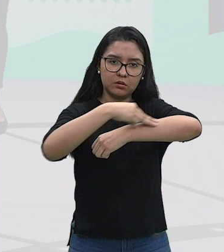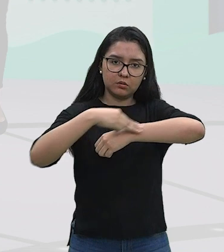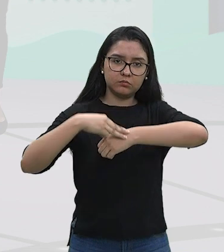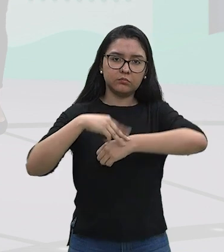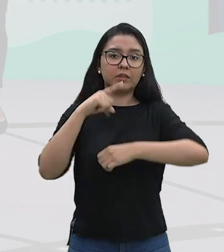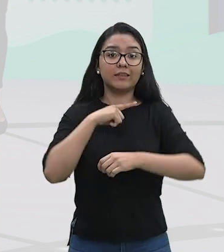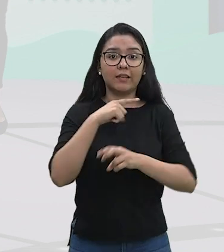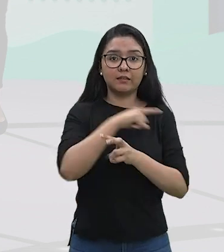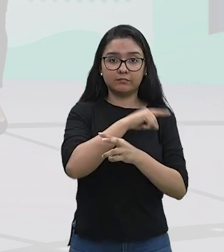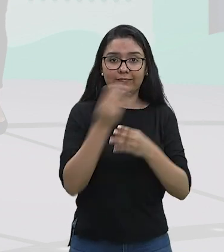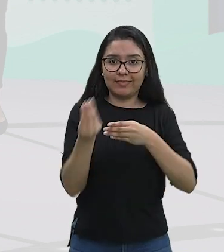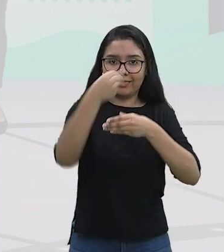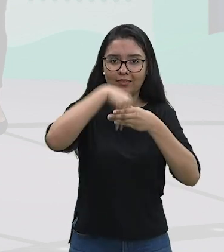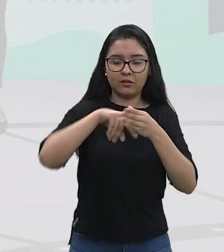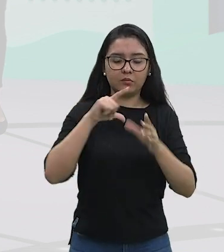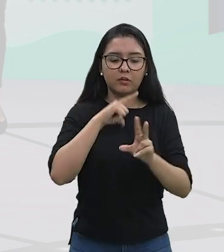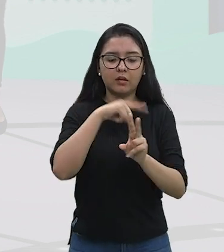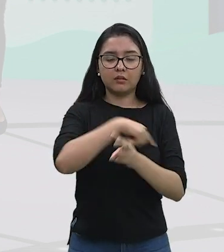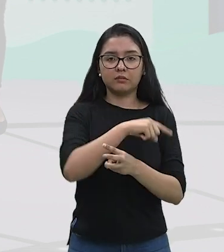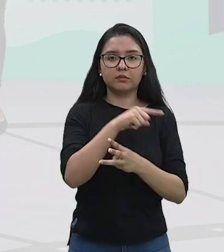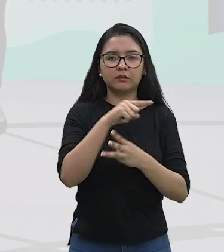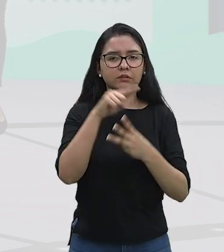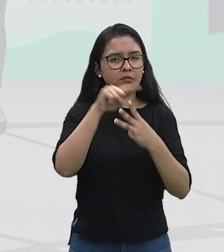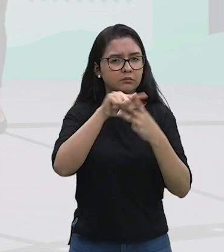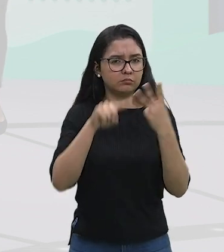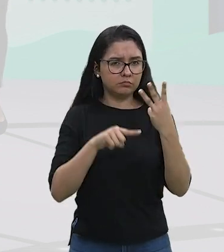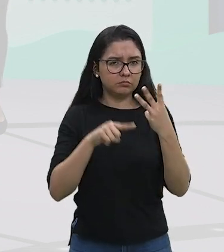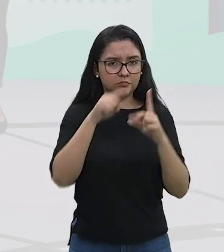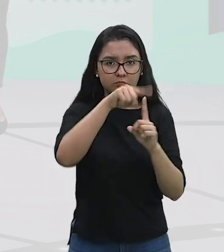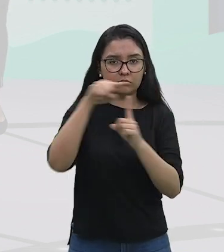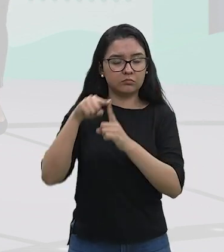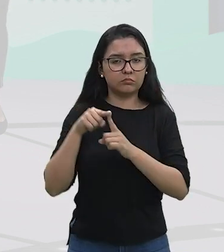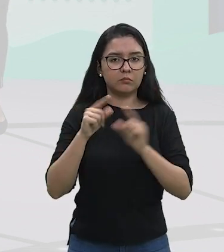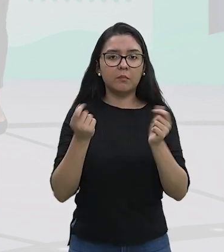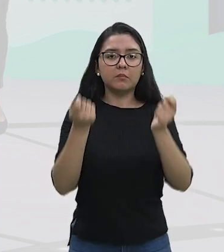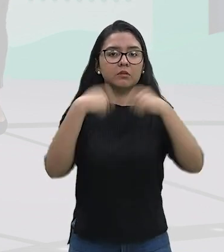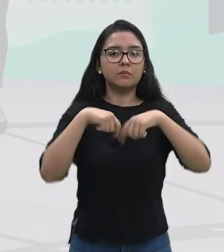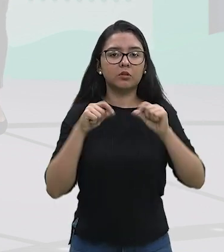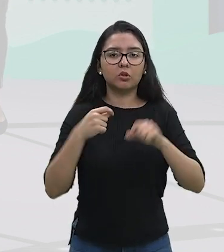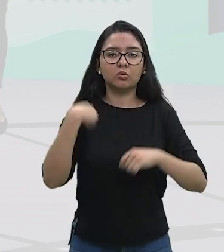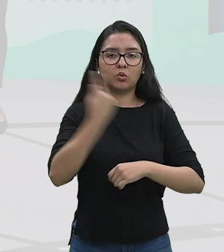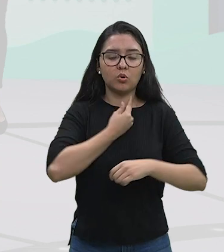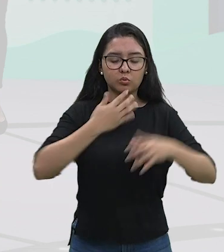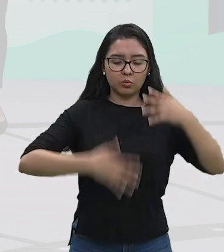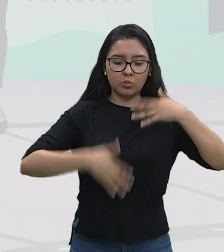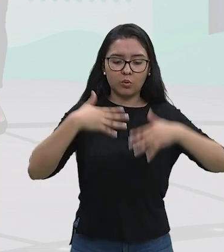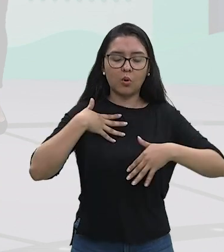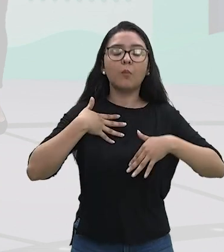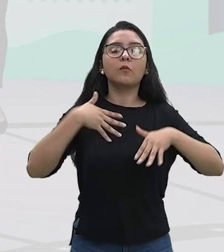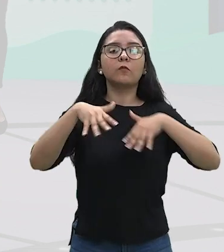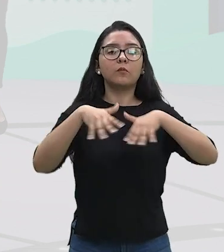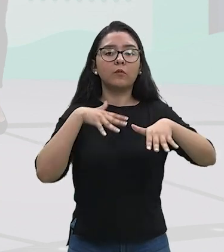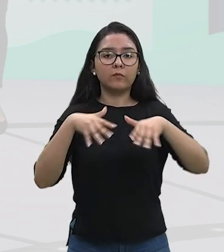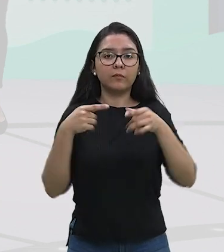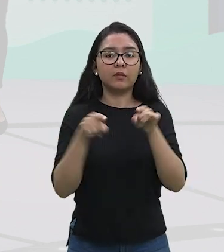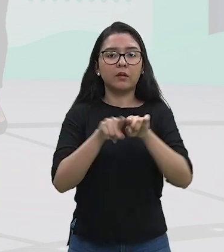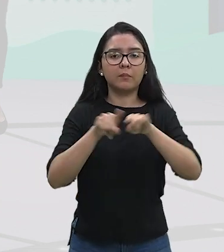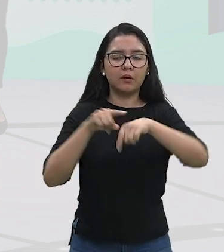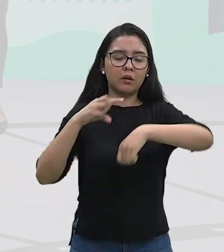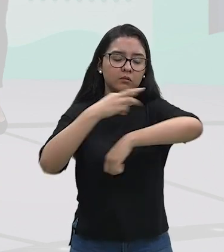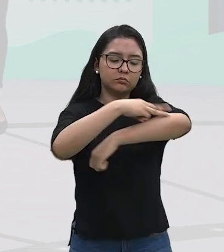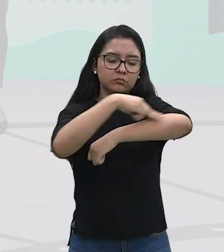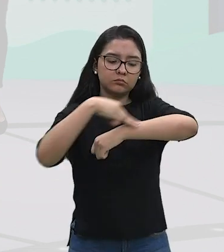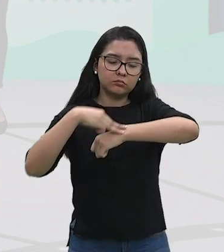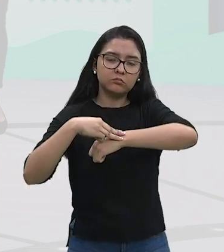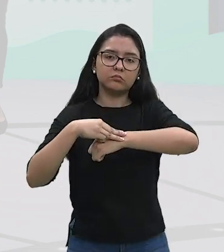de tecido. Então, ele permite, por exemplo, que nós façamos movimentos, Os músculos estão aí